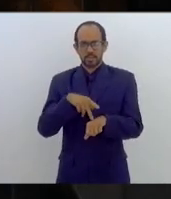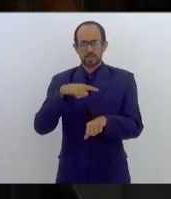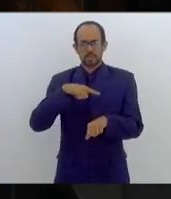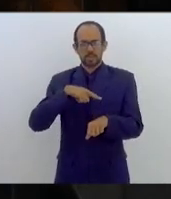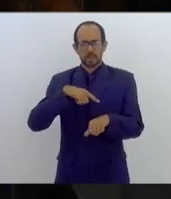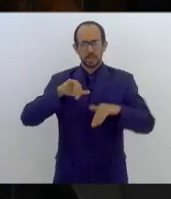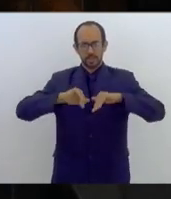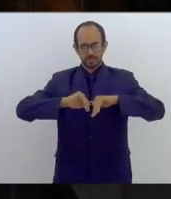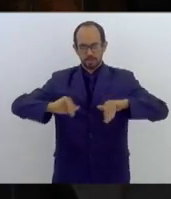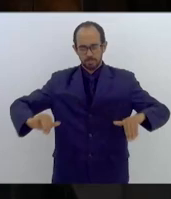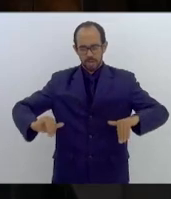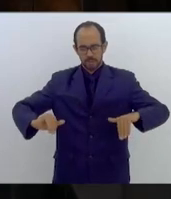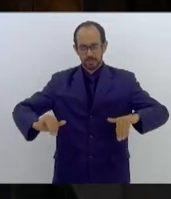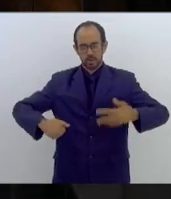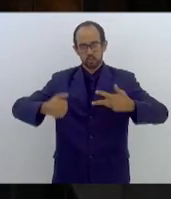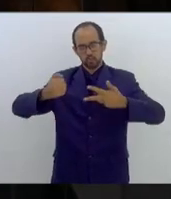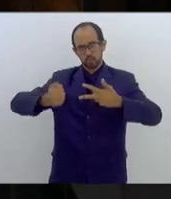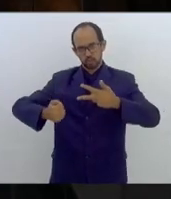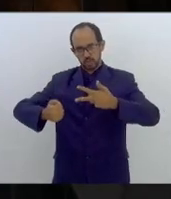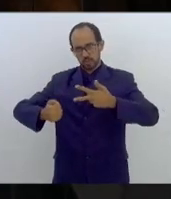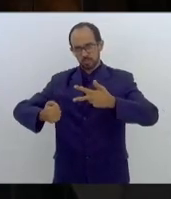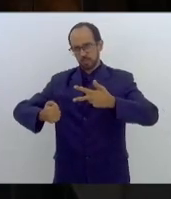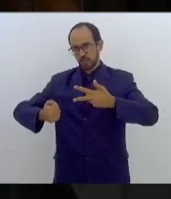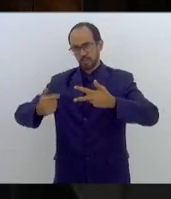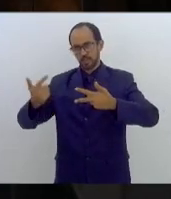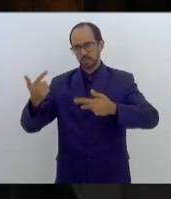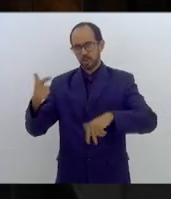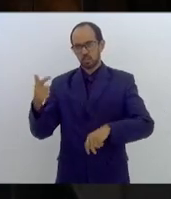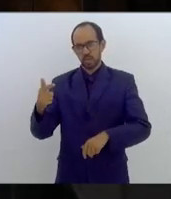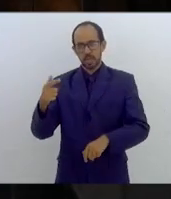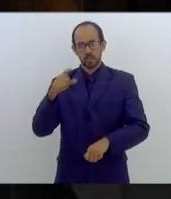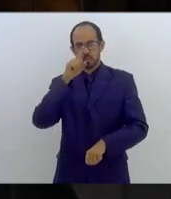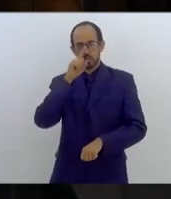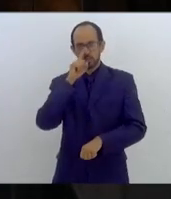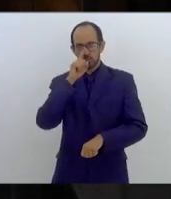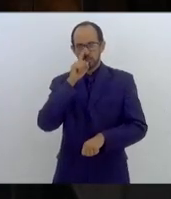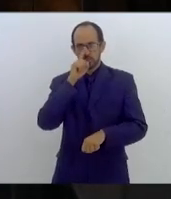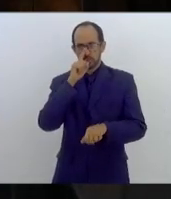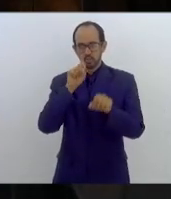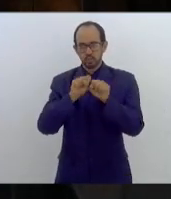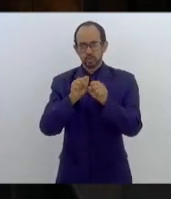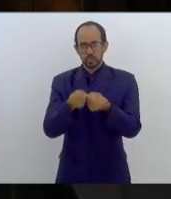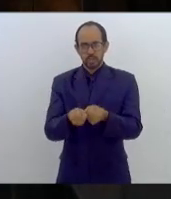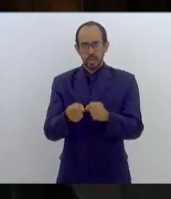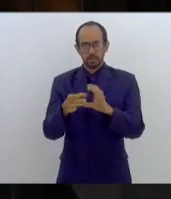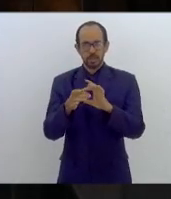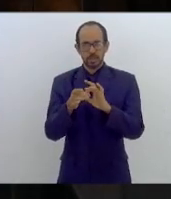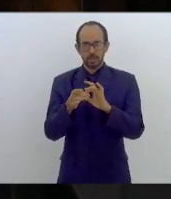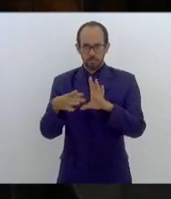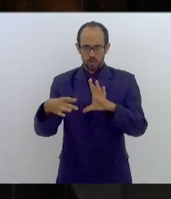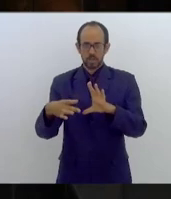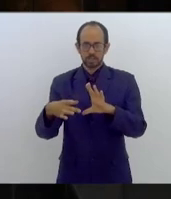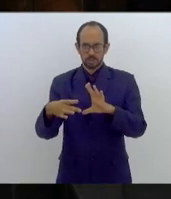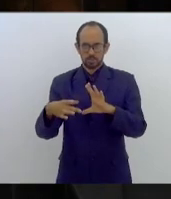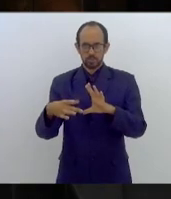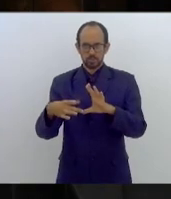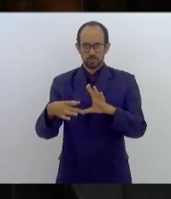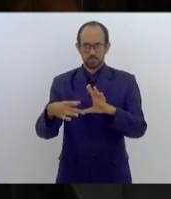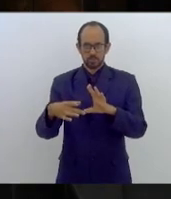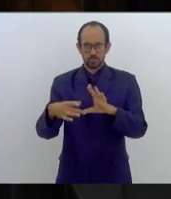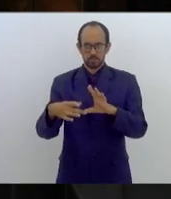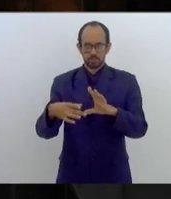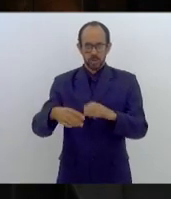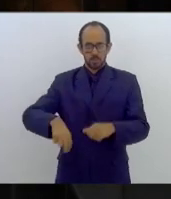de poderes e federação, não há risco de quebra do regime democrático.